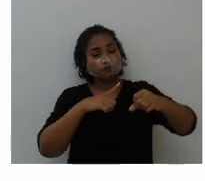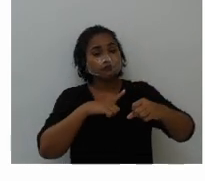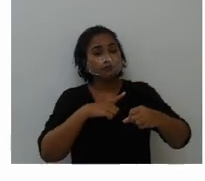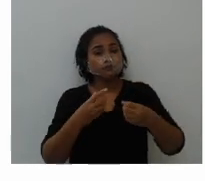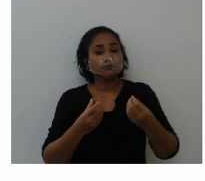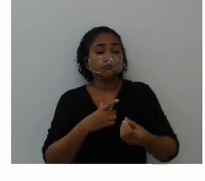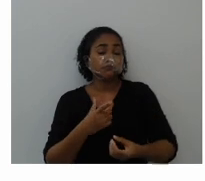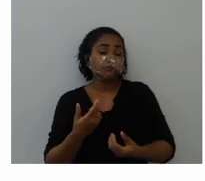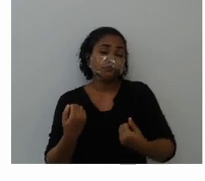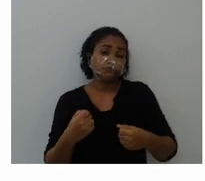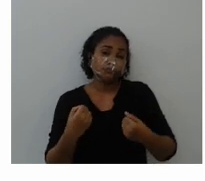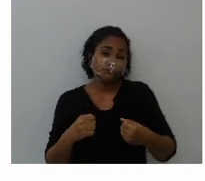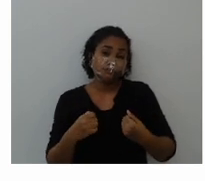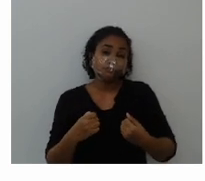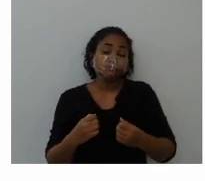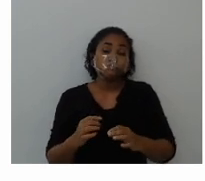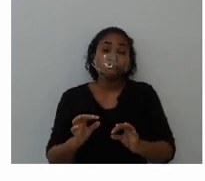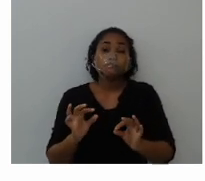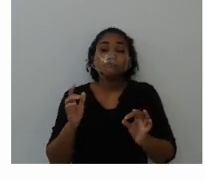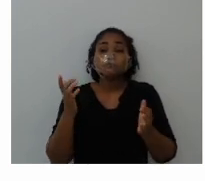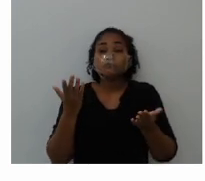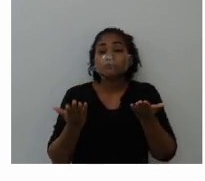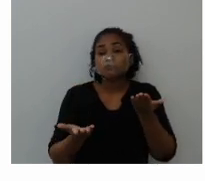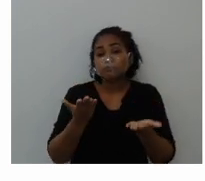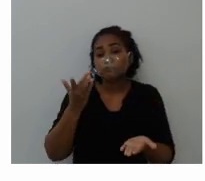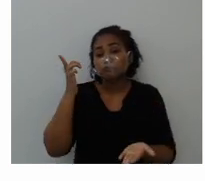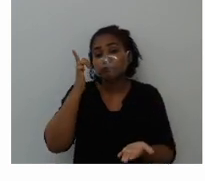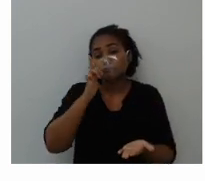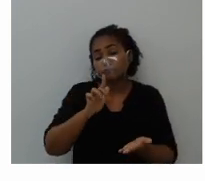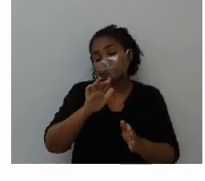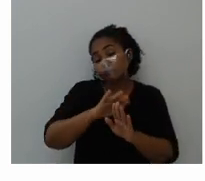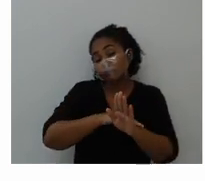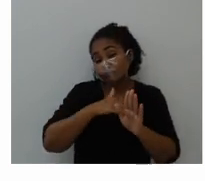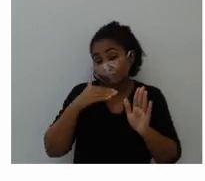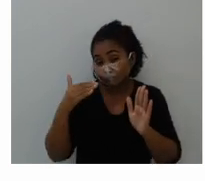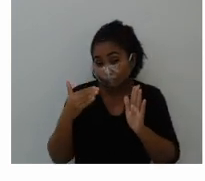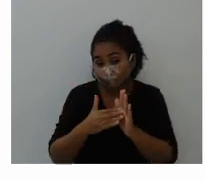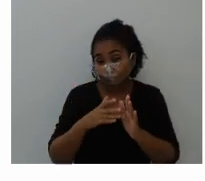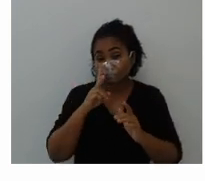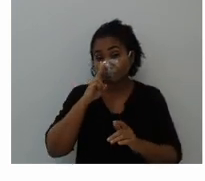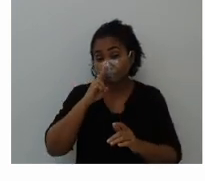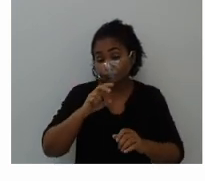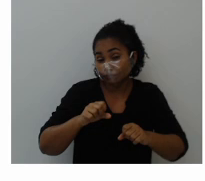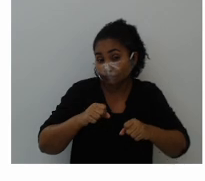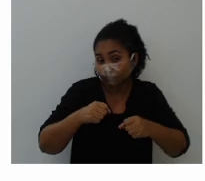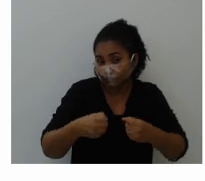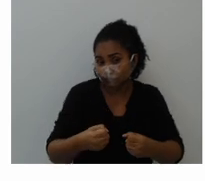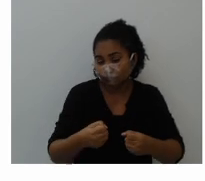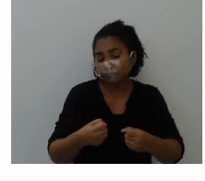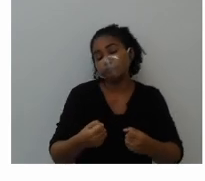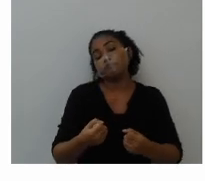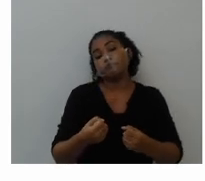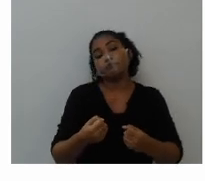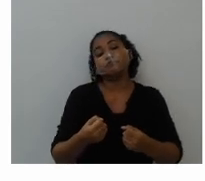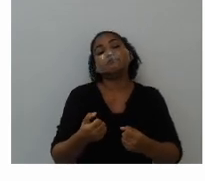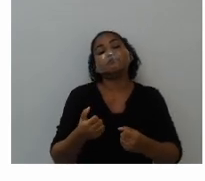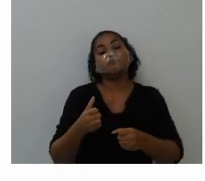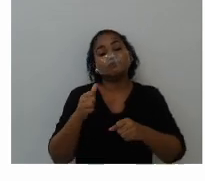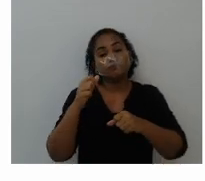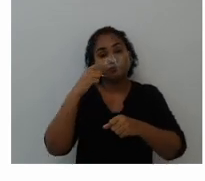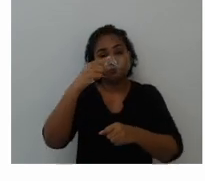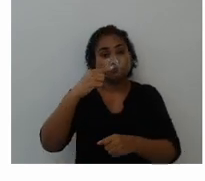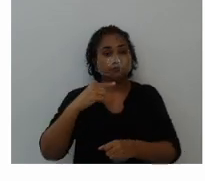está sujeito ao equilíbrio quando todas as forças que agem sobre ele se anulam.